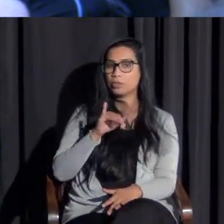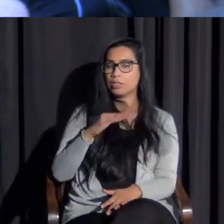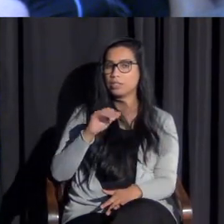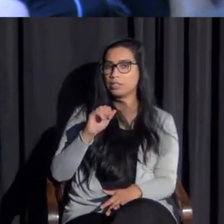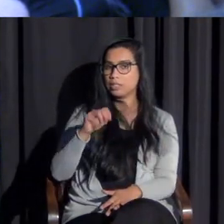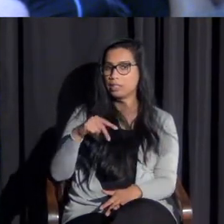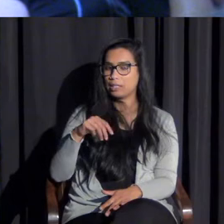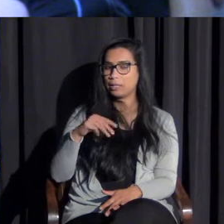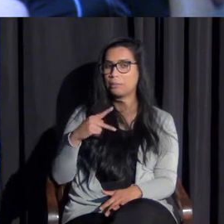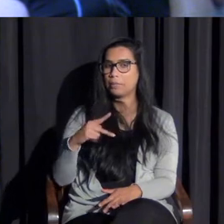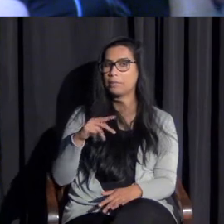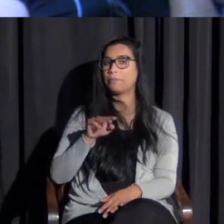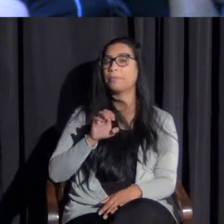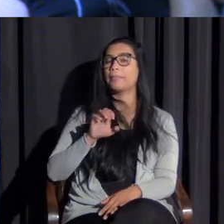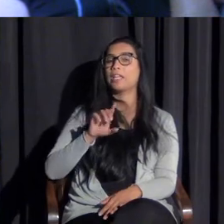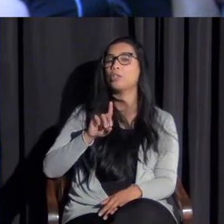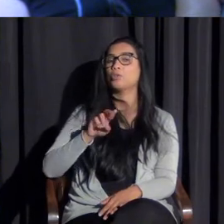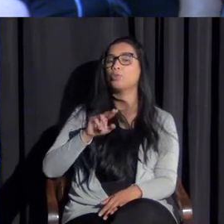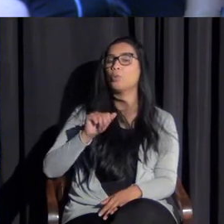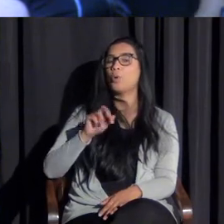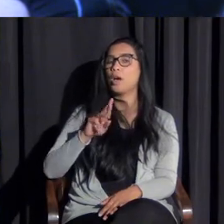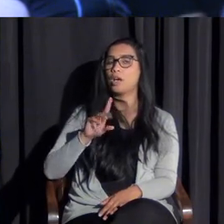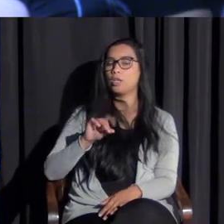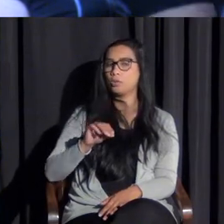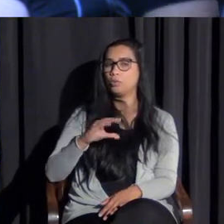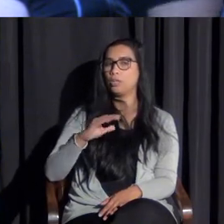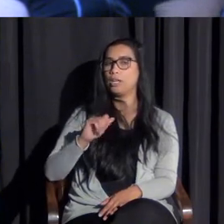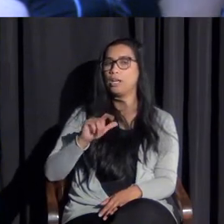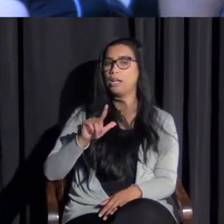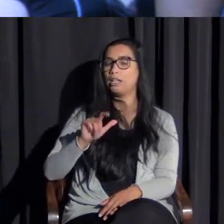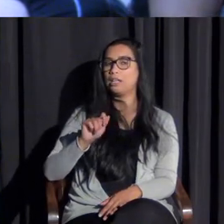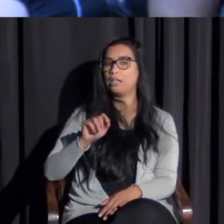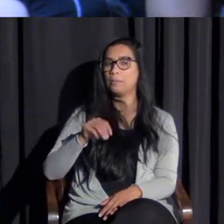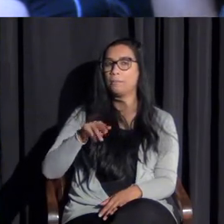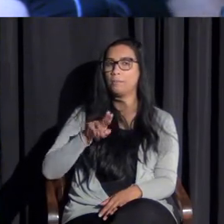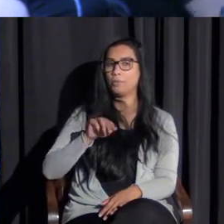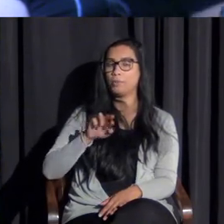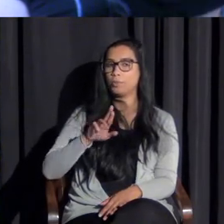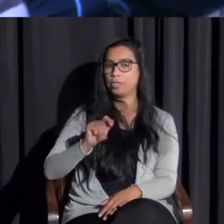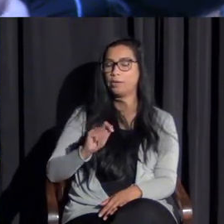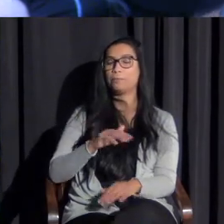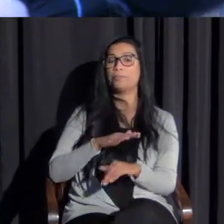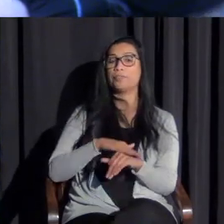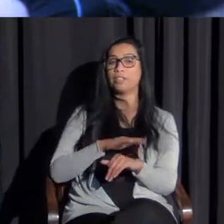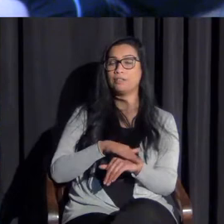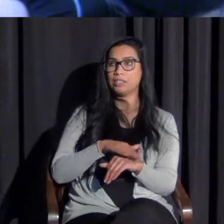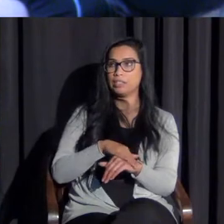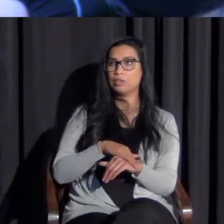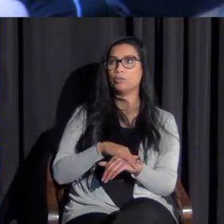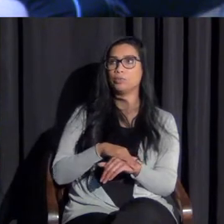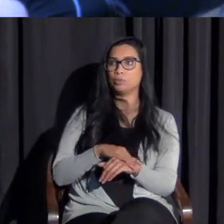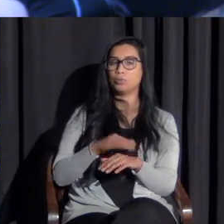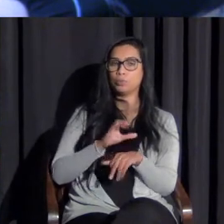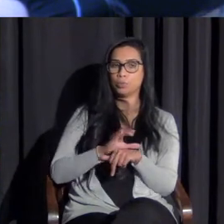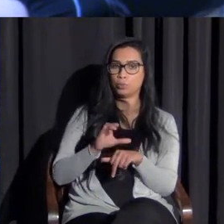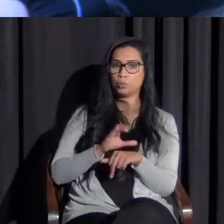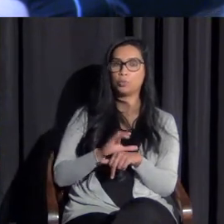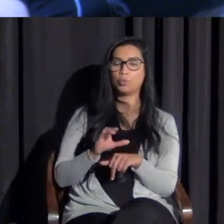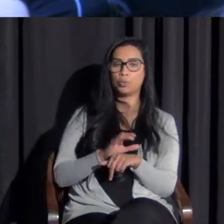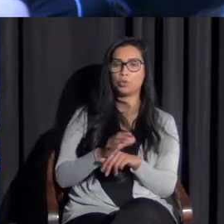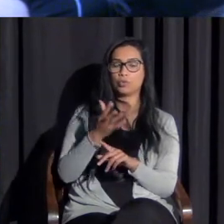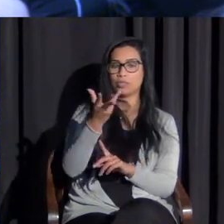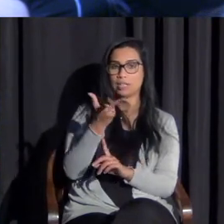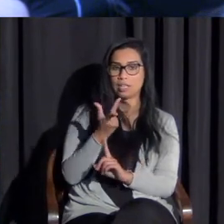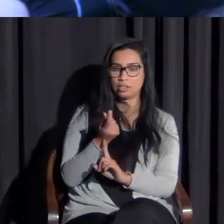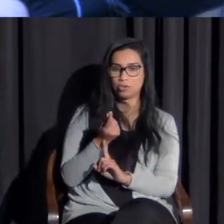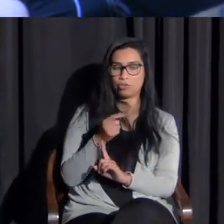que chama Eduardo Kawamura, e fazendo um curso sobre docência em artes. E